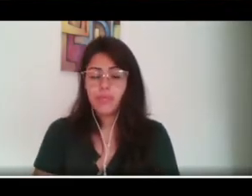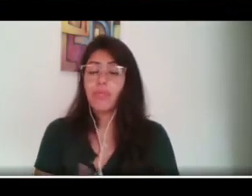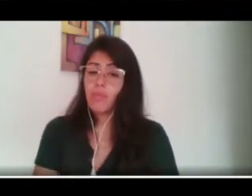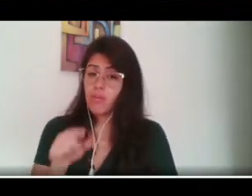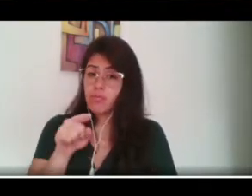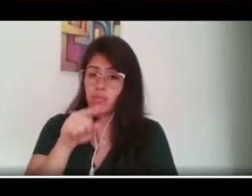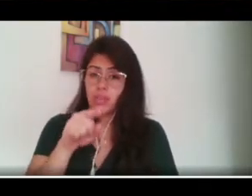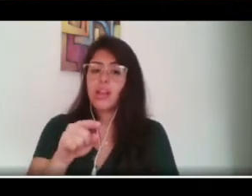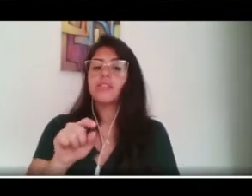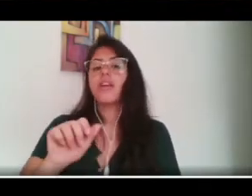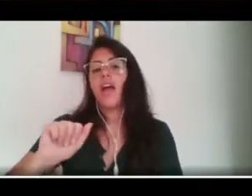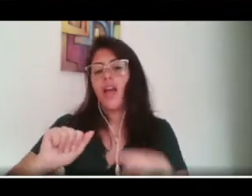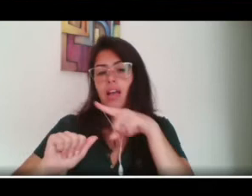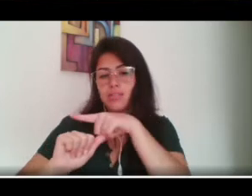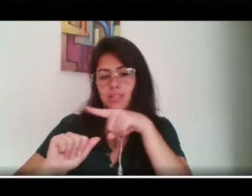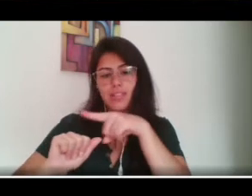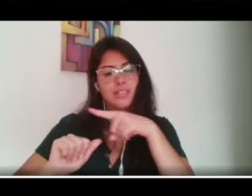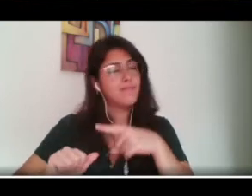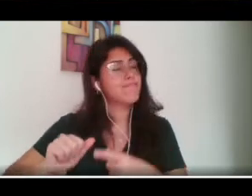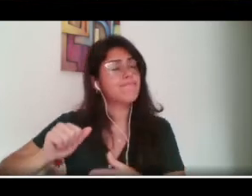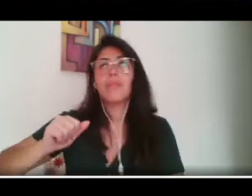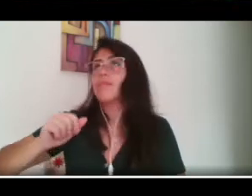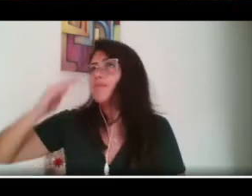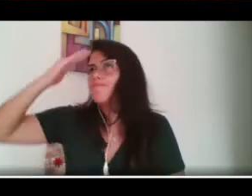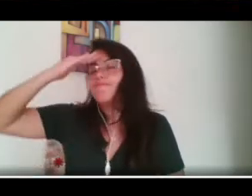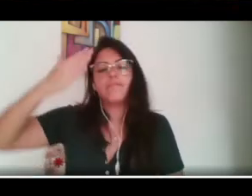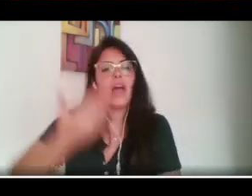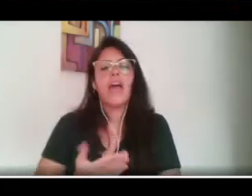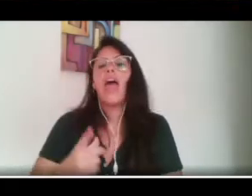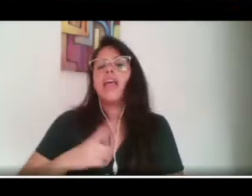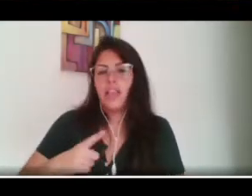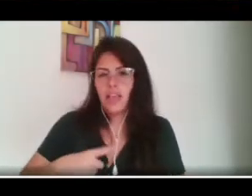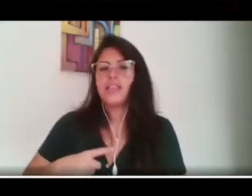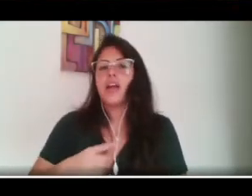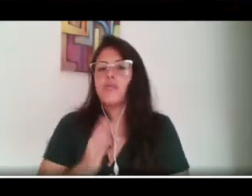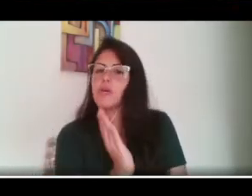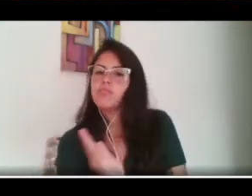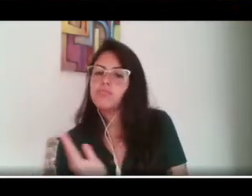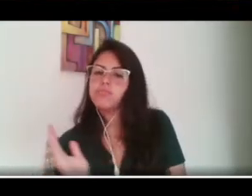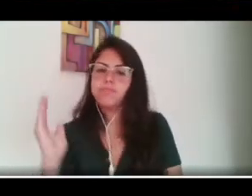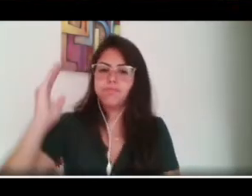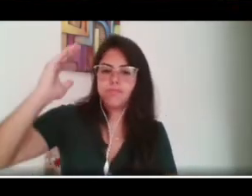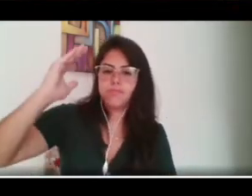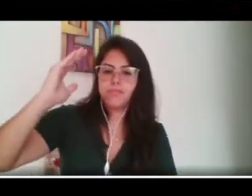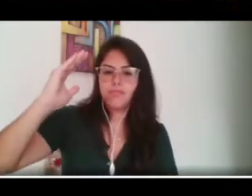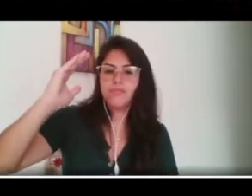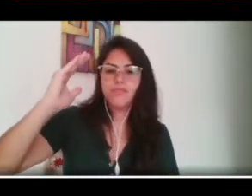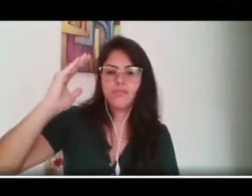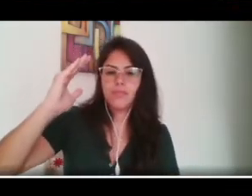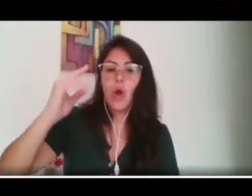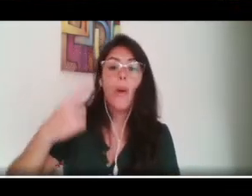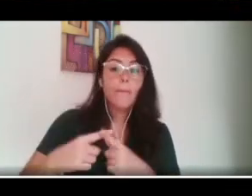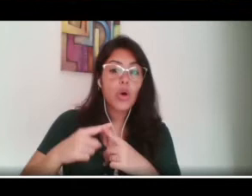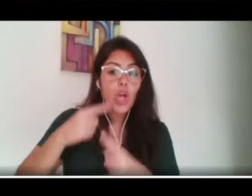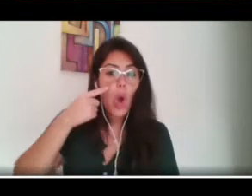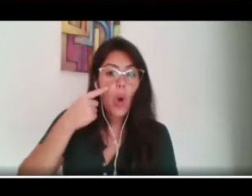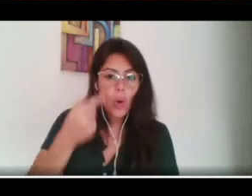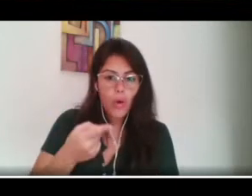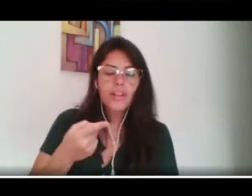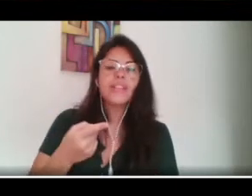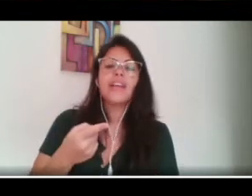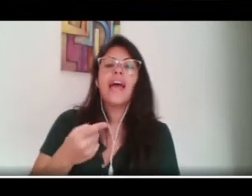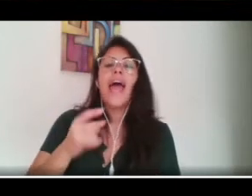trajetória curva, por exemplo, assim, né? Porque a aceleração ela sempre aponta para dentro da